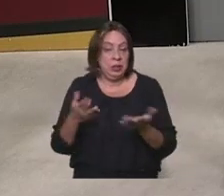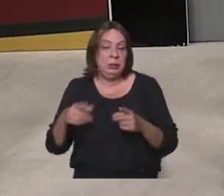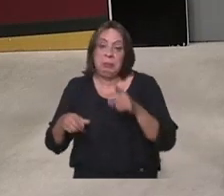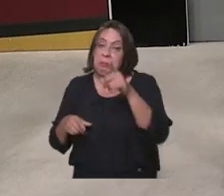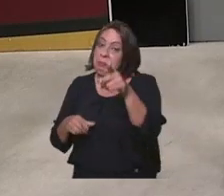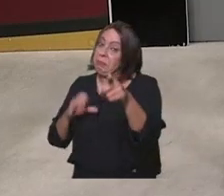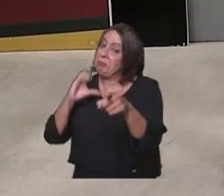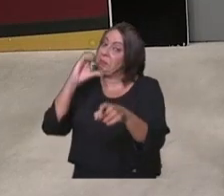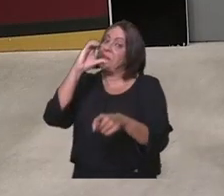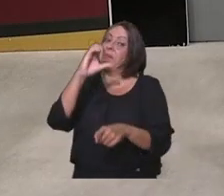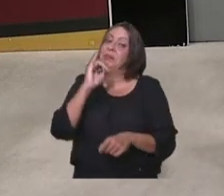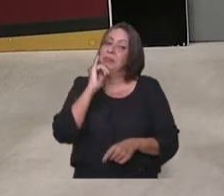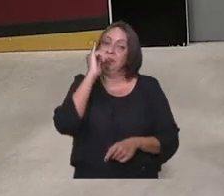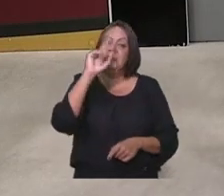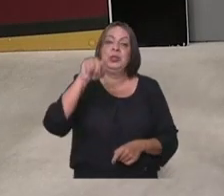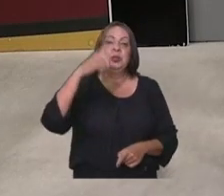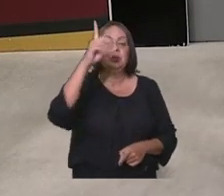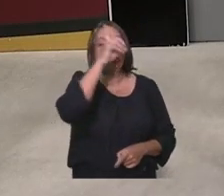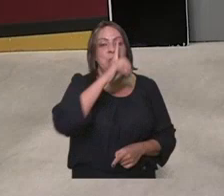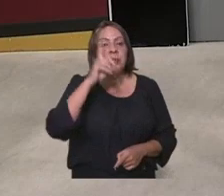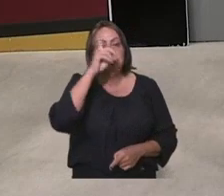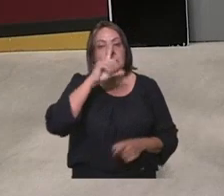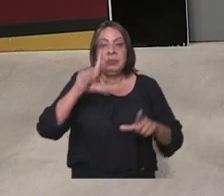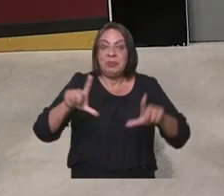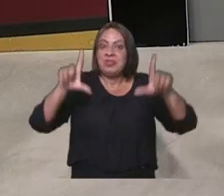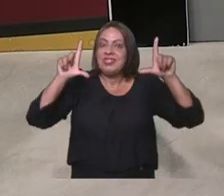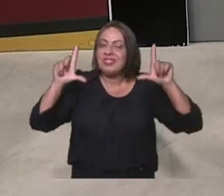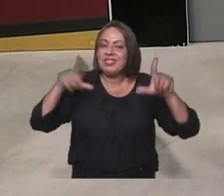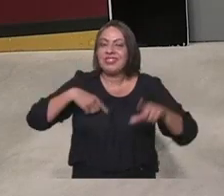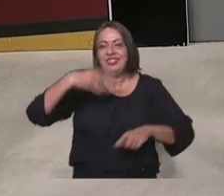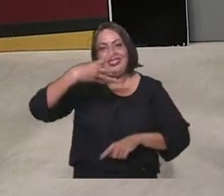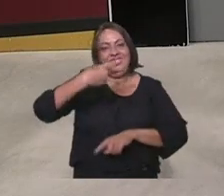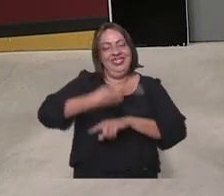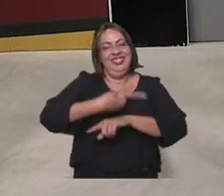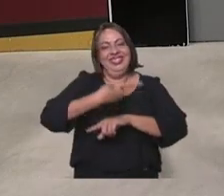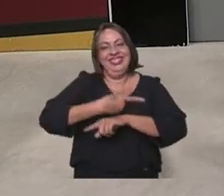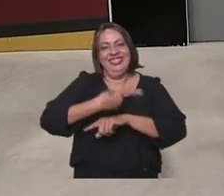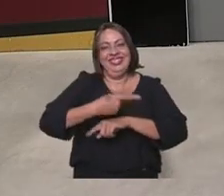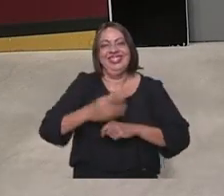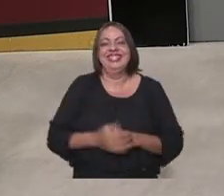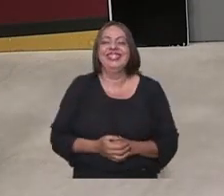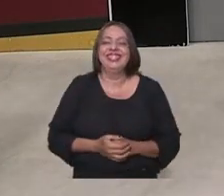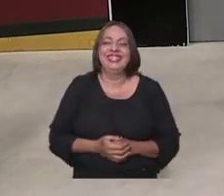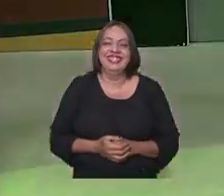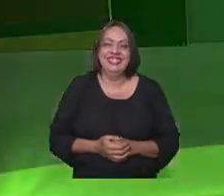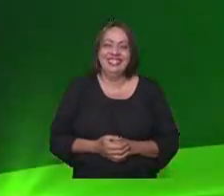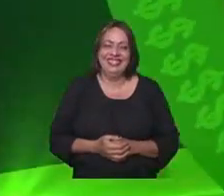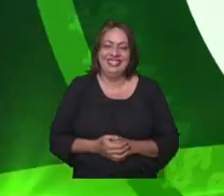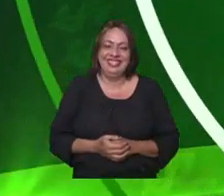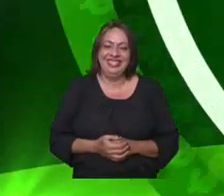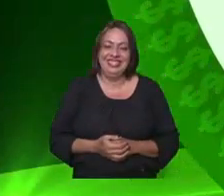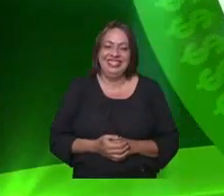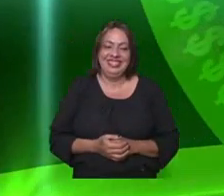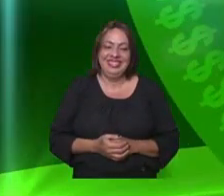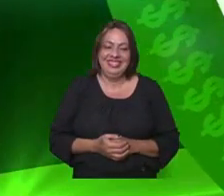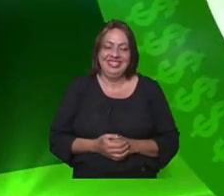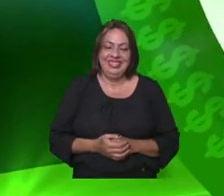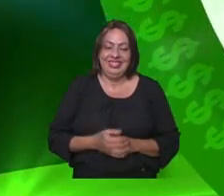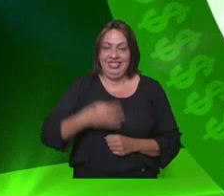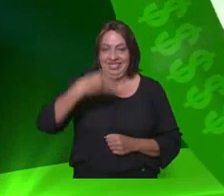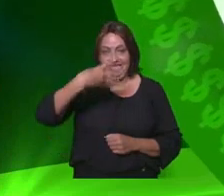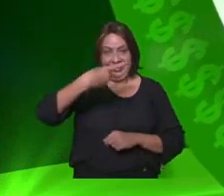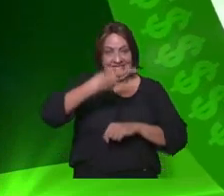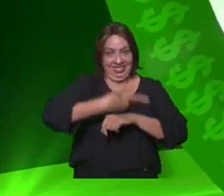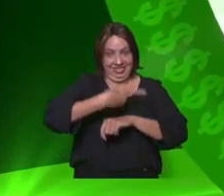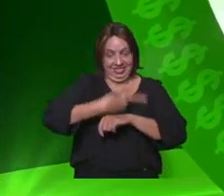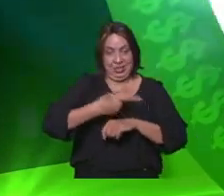você que vai contar sua história no domingo que vem. Então, na tela para você, quarto prêmio. Qual é aí, moço da vinheta? No